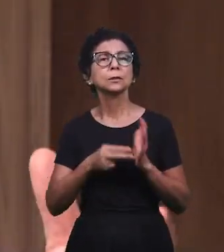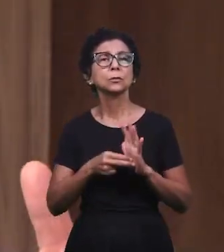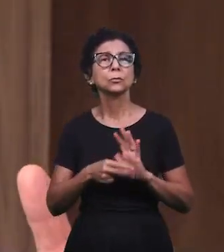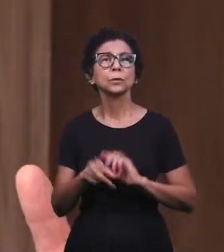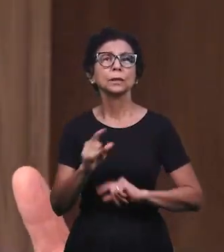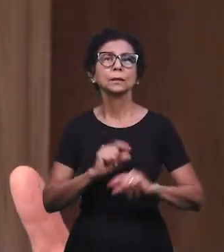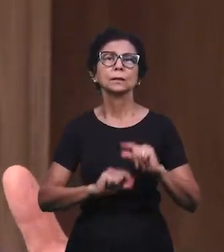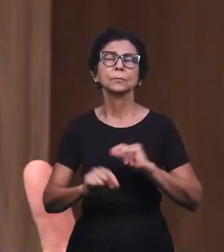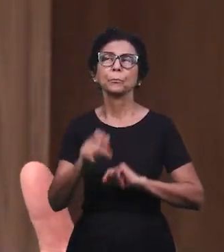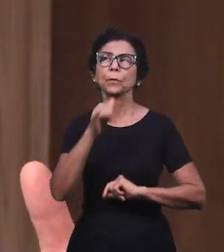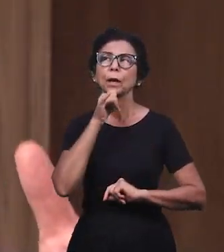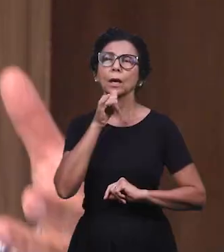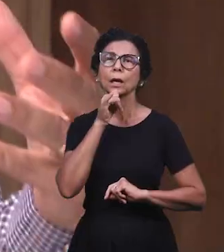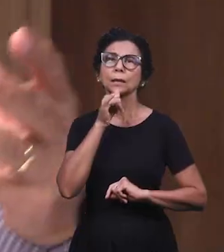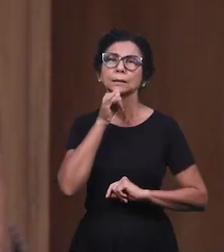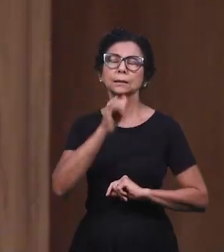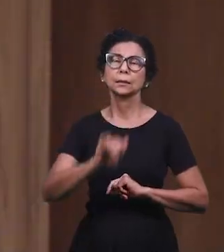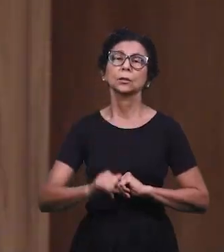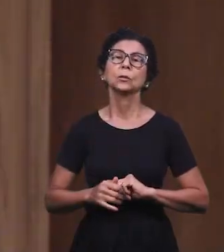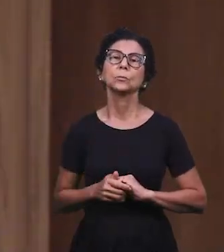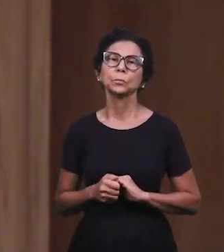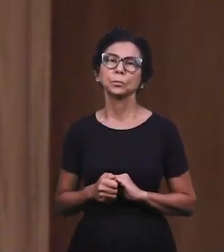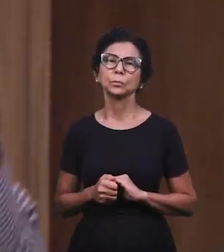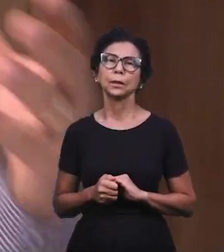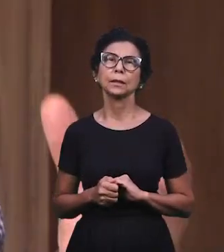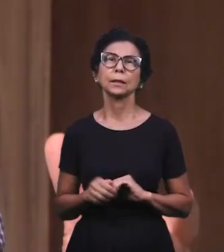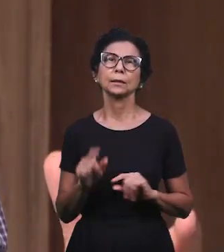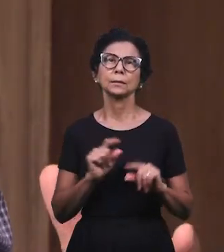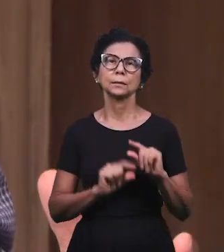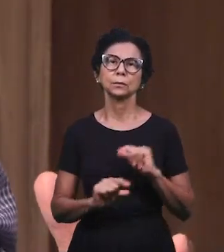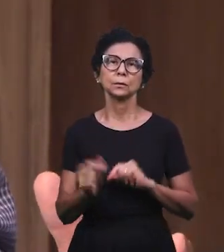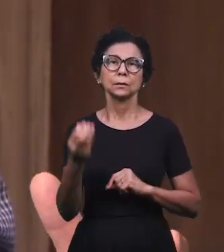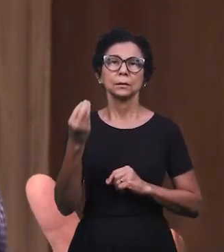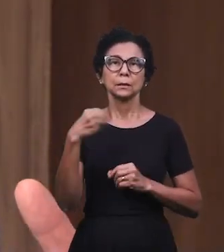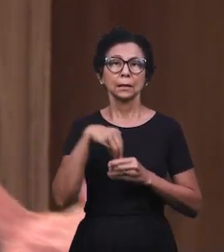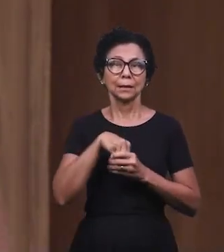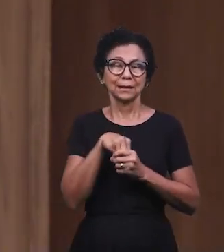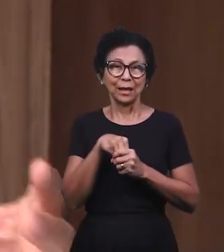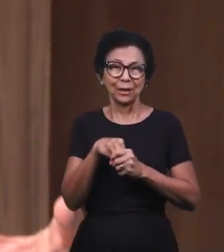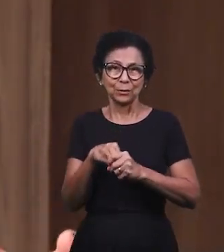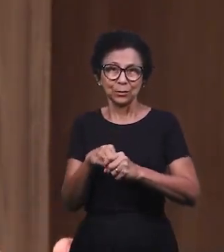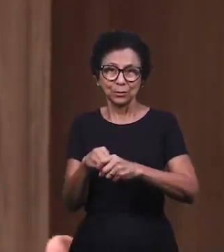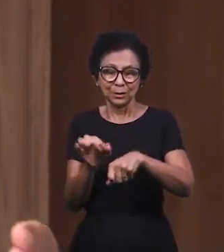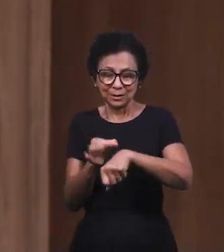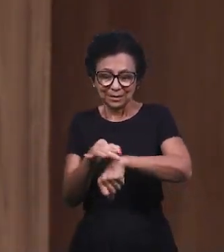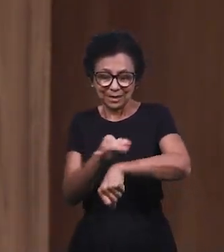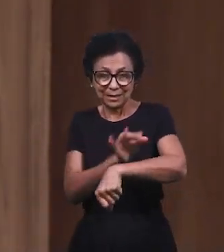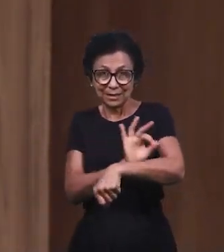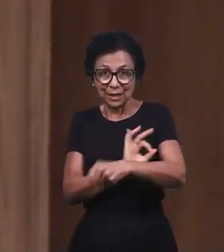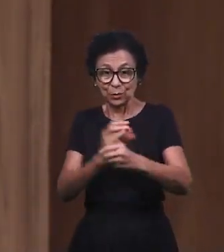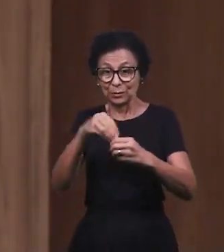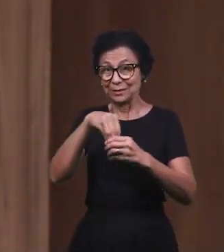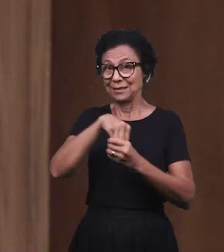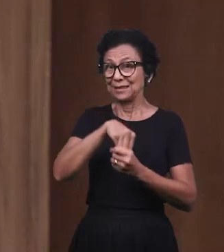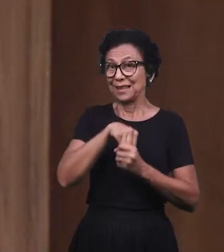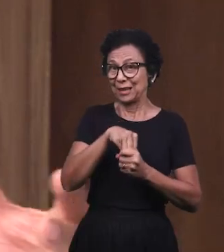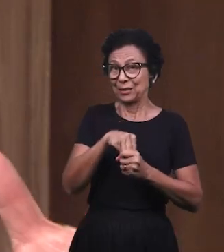como exemplo maior, a informação que está dentro da célula. A célula hoje é um